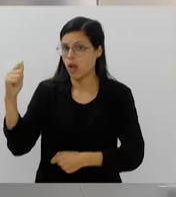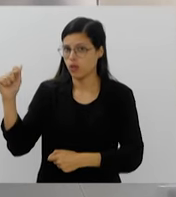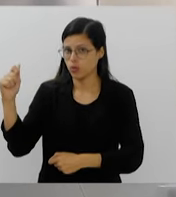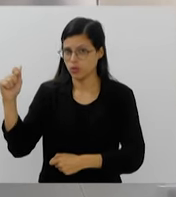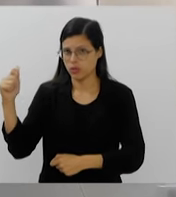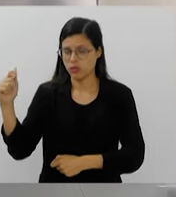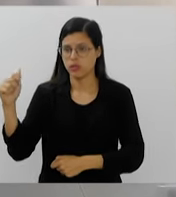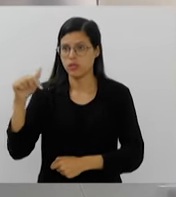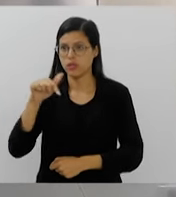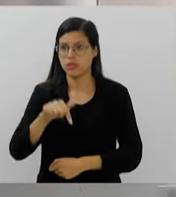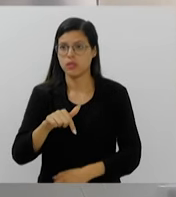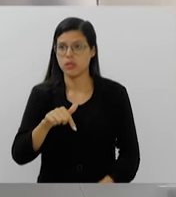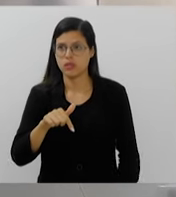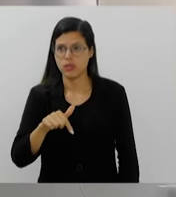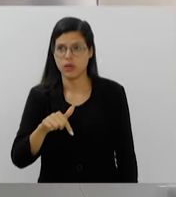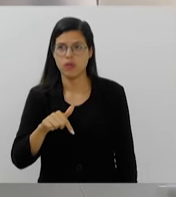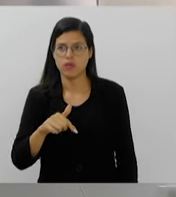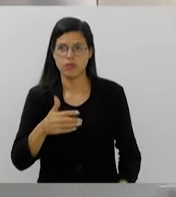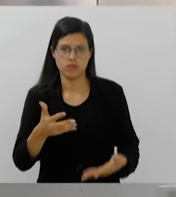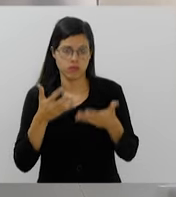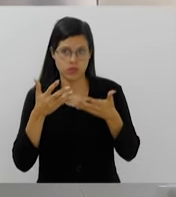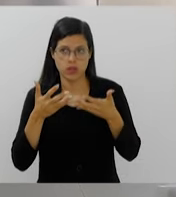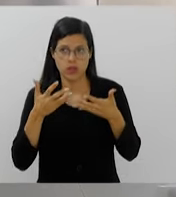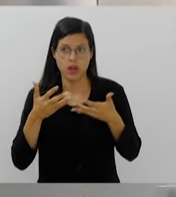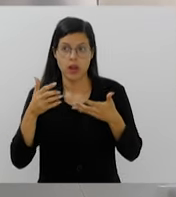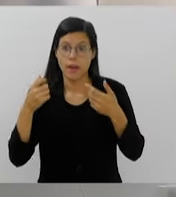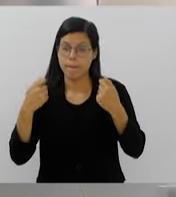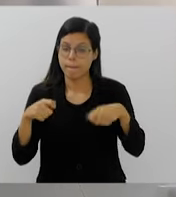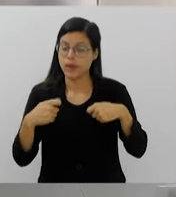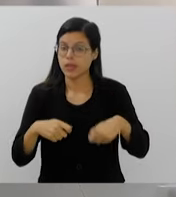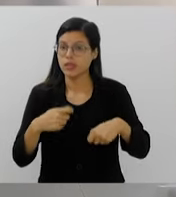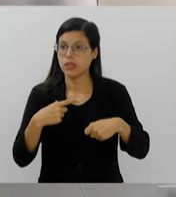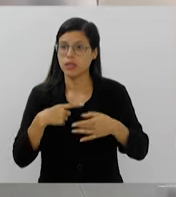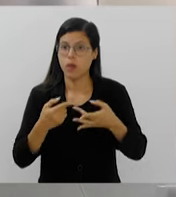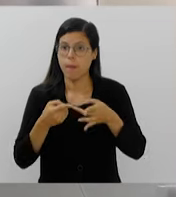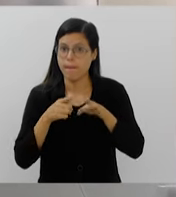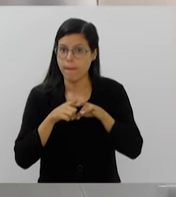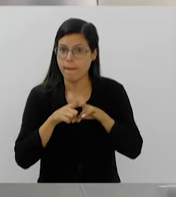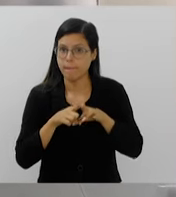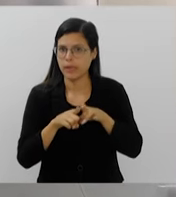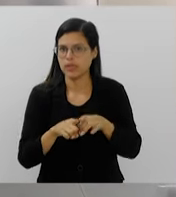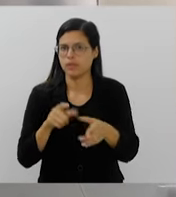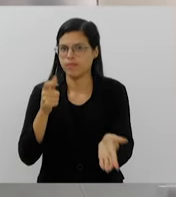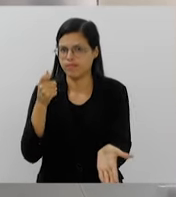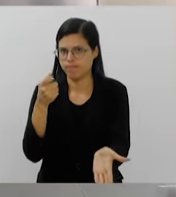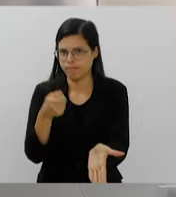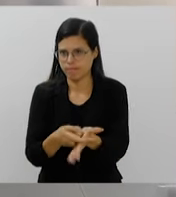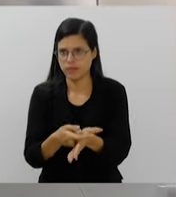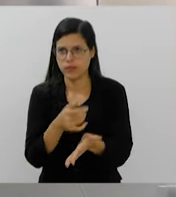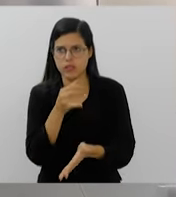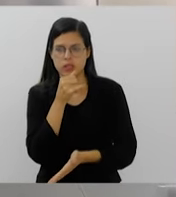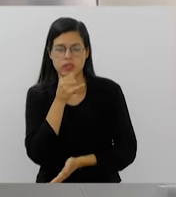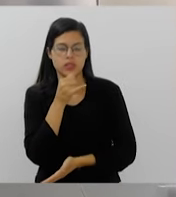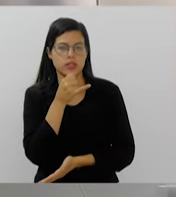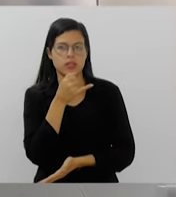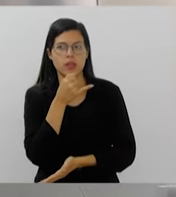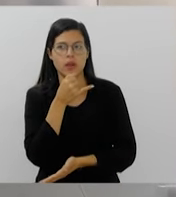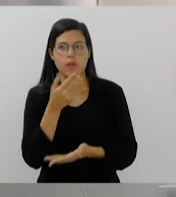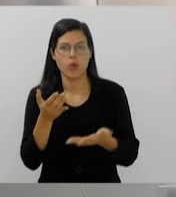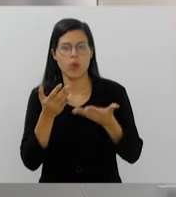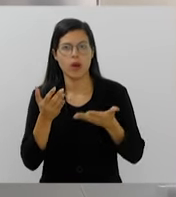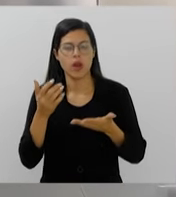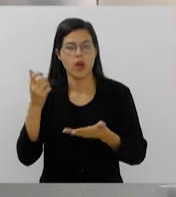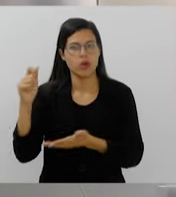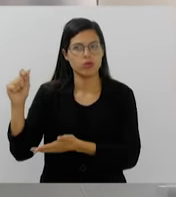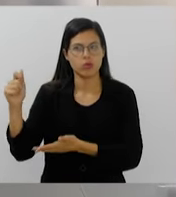qual Vossa Excelência está querendo descontar, que ela tenha um convênio com o pagador. Sim. Exemplo, se eu quiser descontar para uma